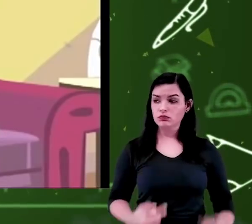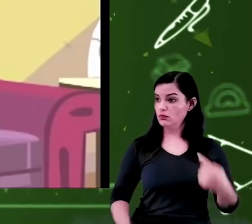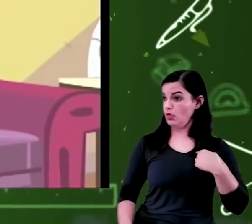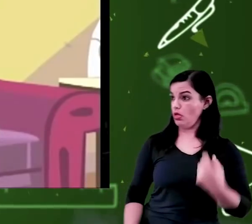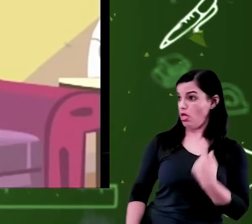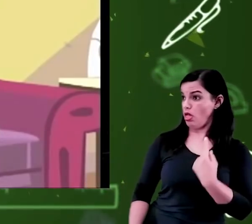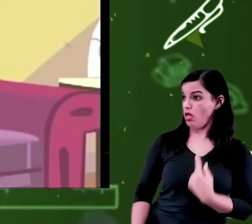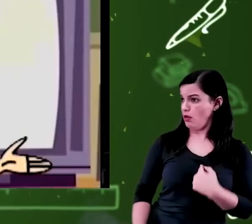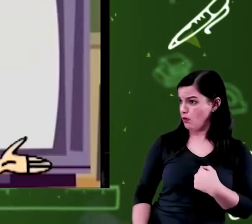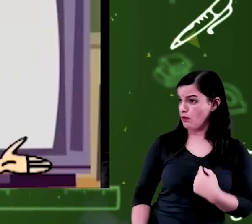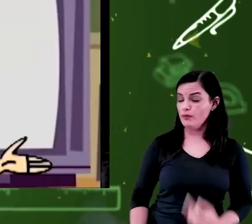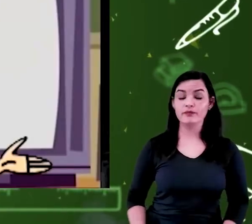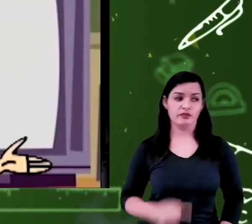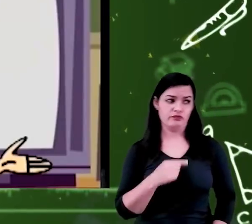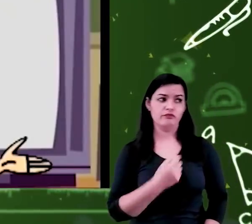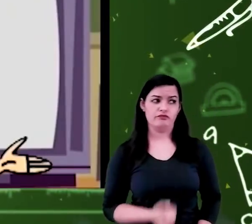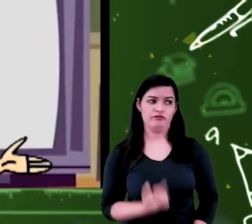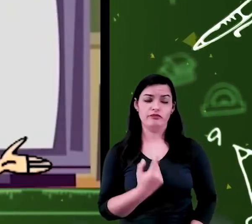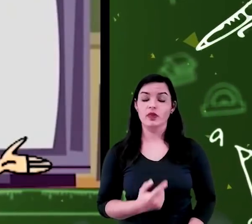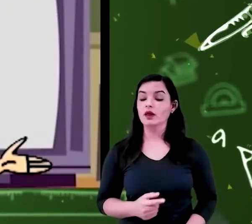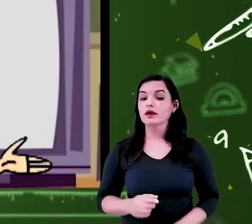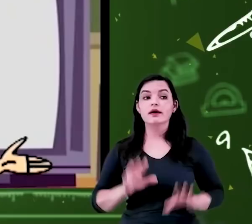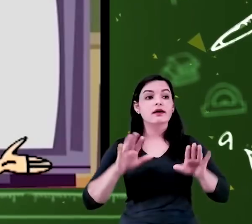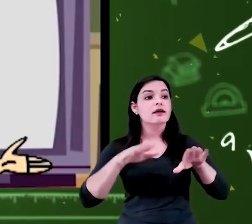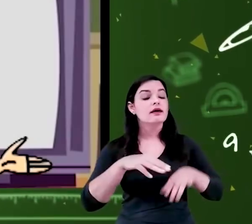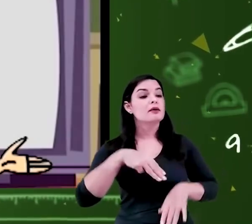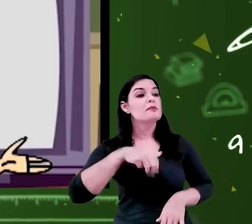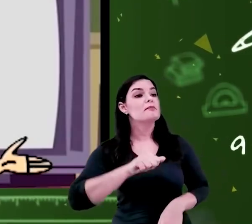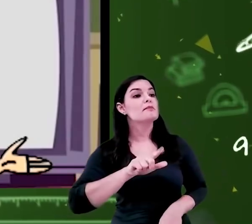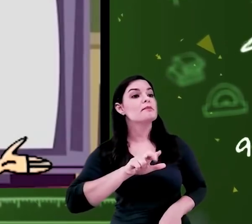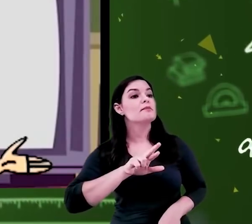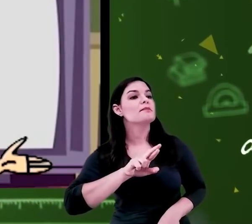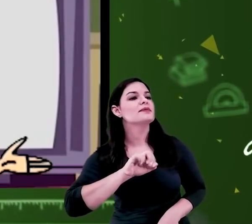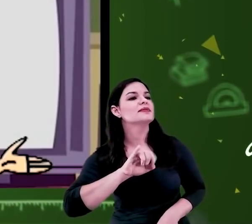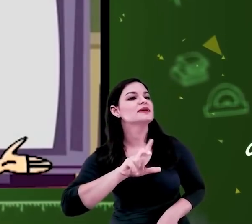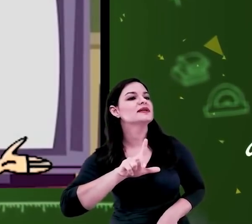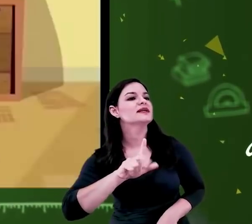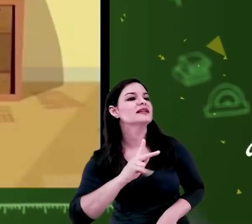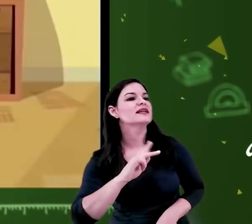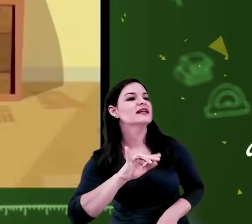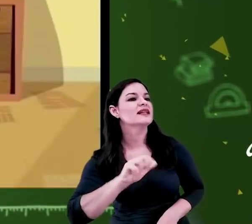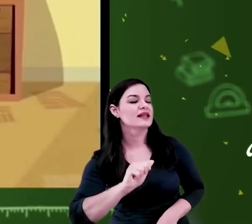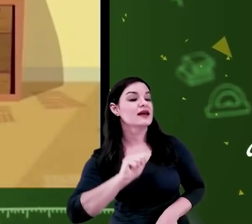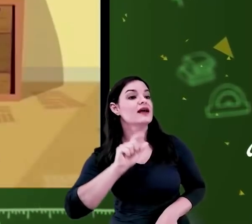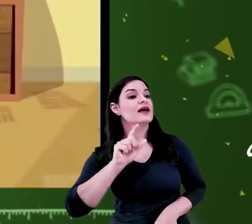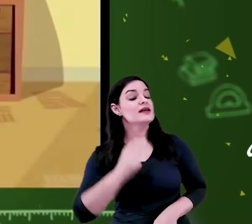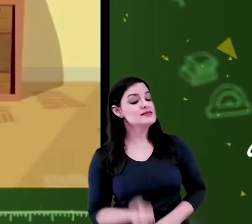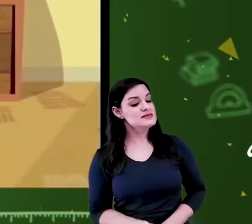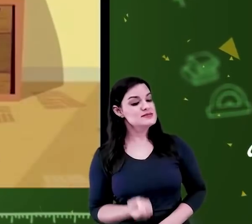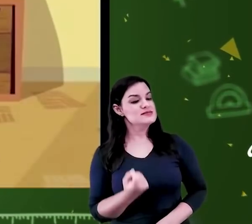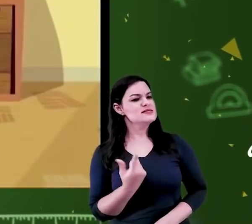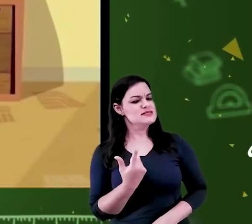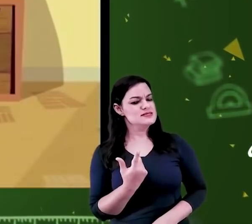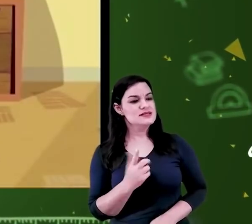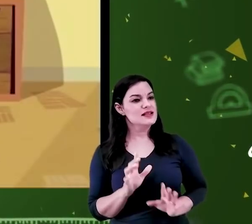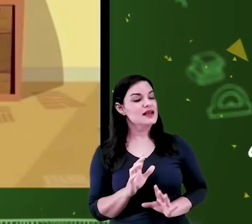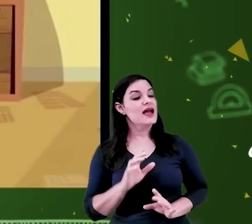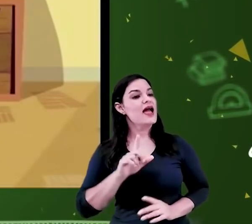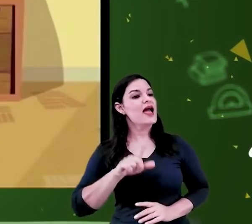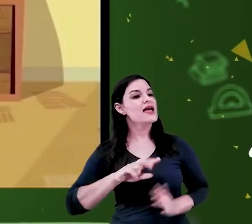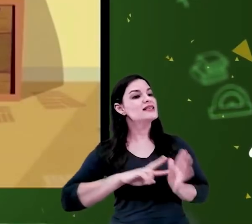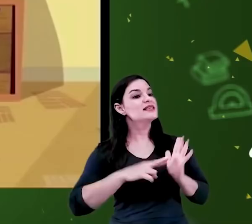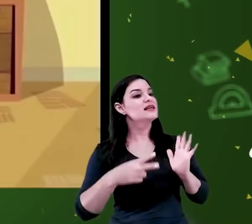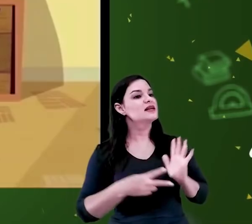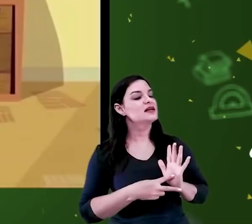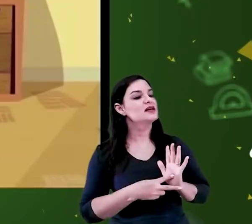meio esquisito mesmo. Marília, esquisita é deliciosa em espanhol. Mira, Gastón, ya